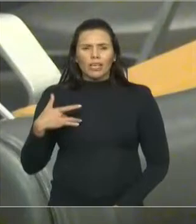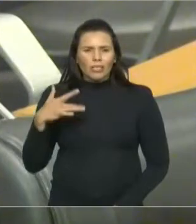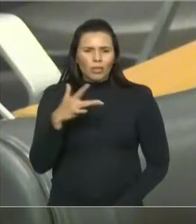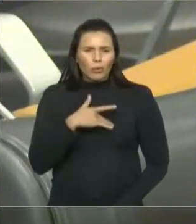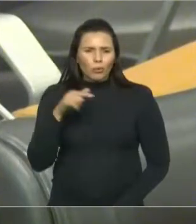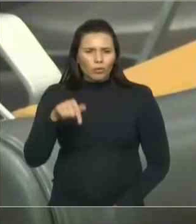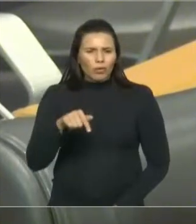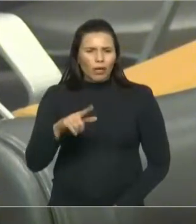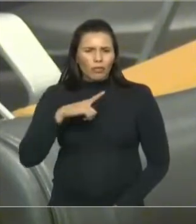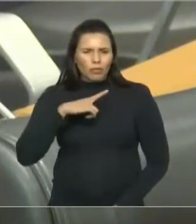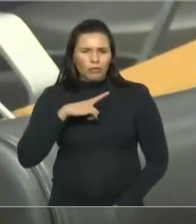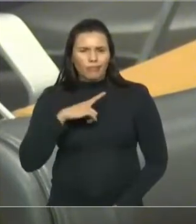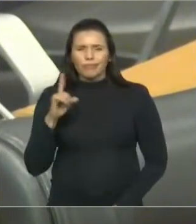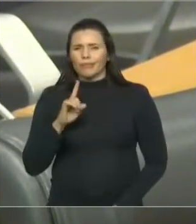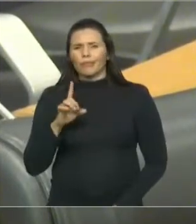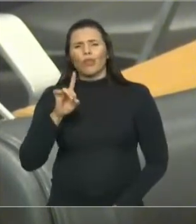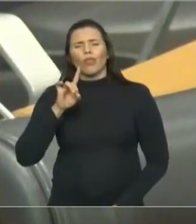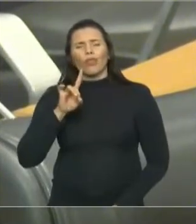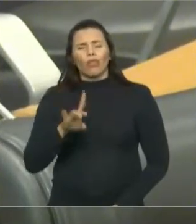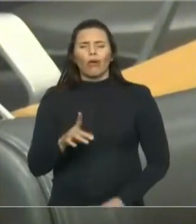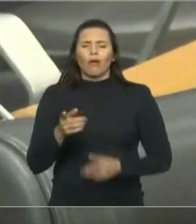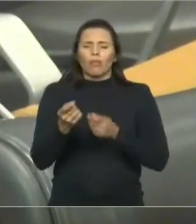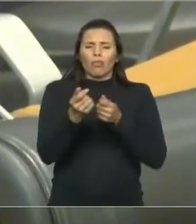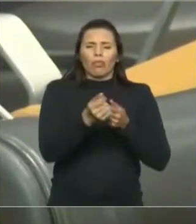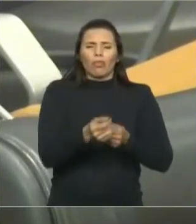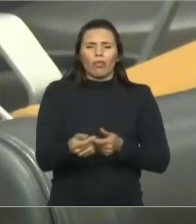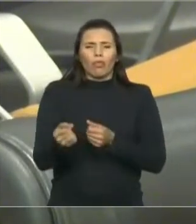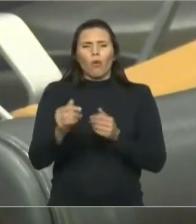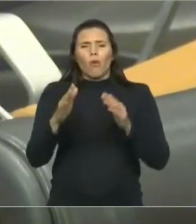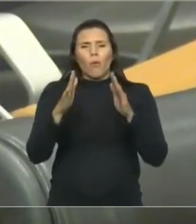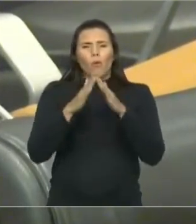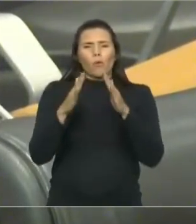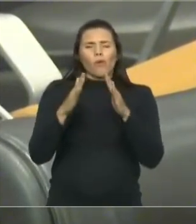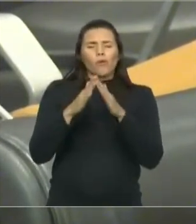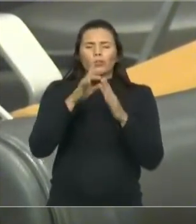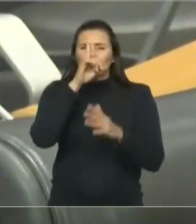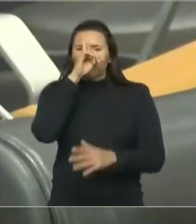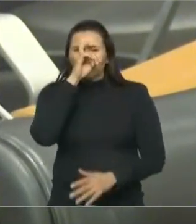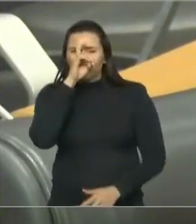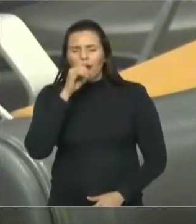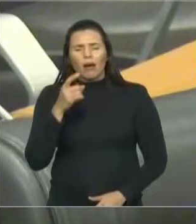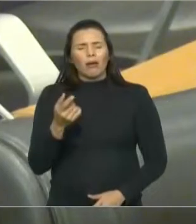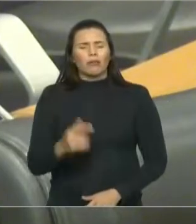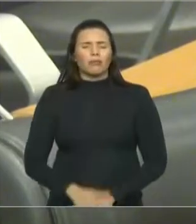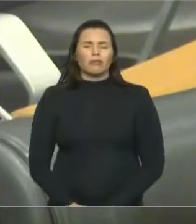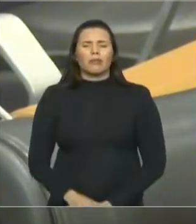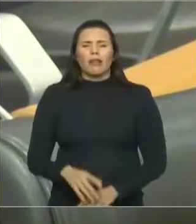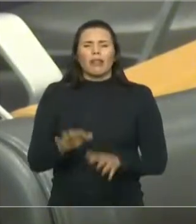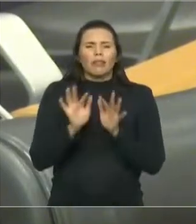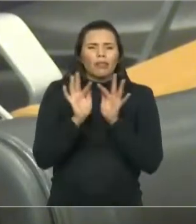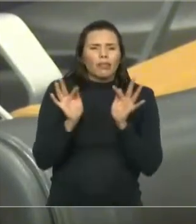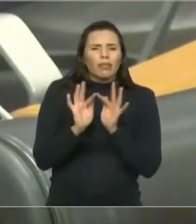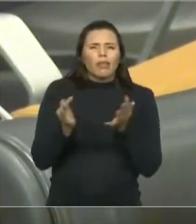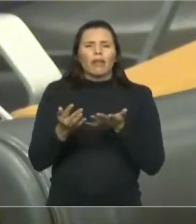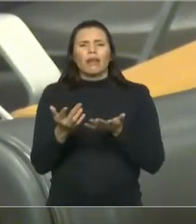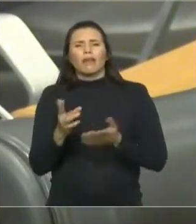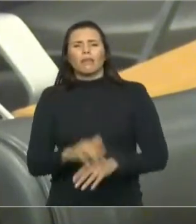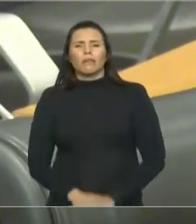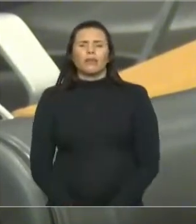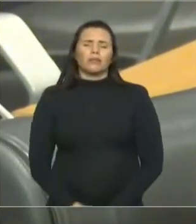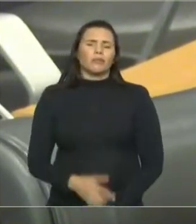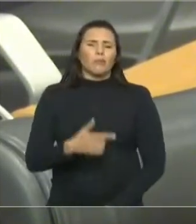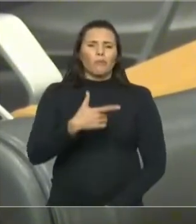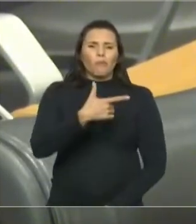com enganação, com hospital de 20 leitos, mandando convênios em torno de R$100 mil, que não resolvia a saúde